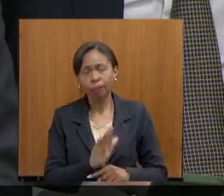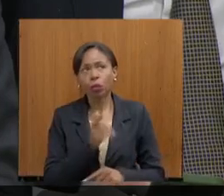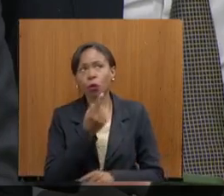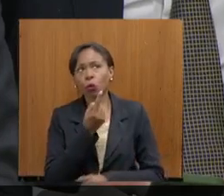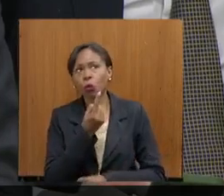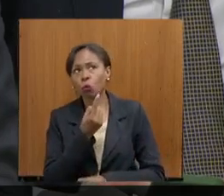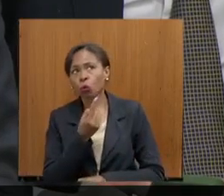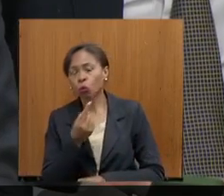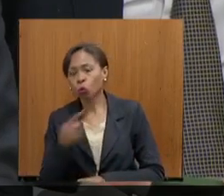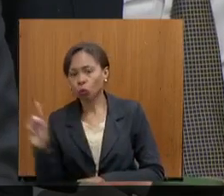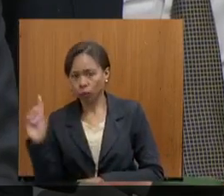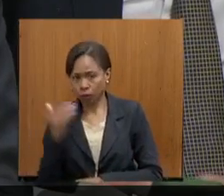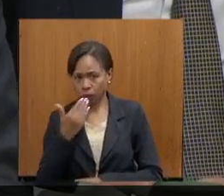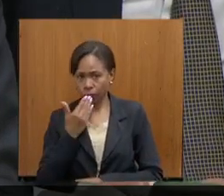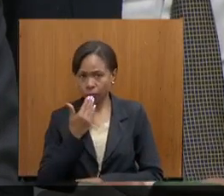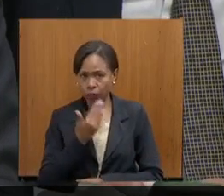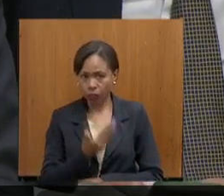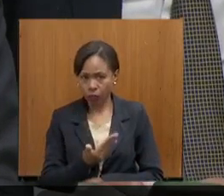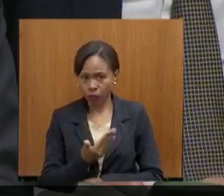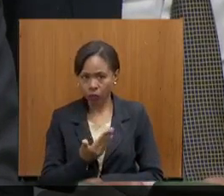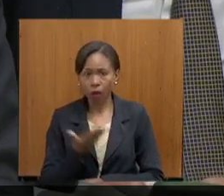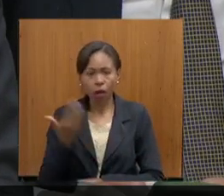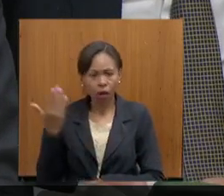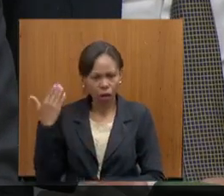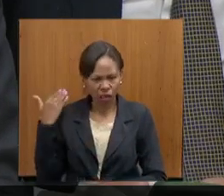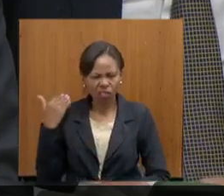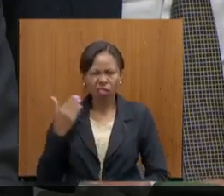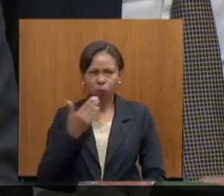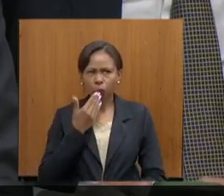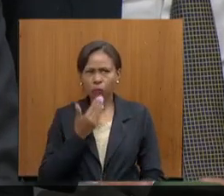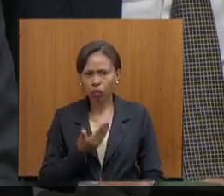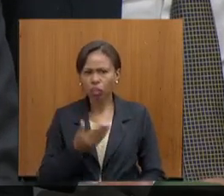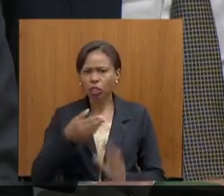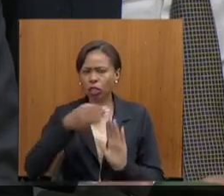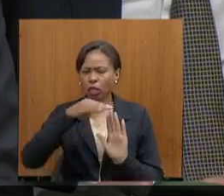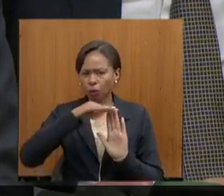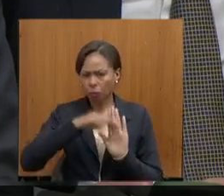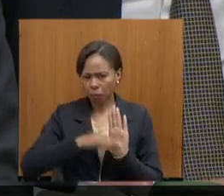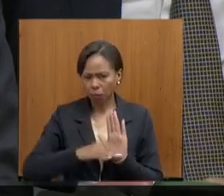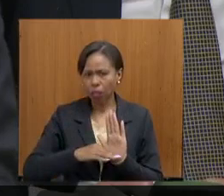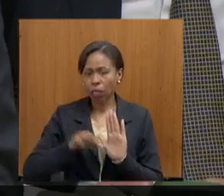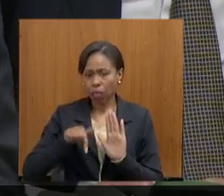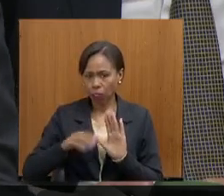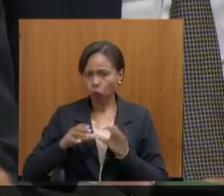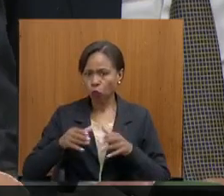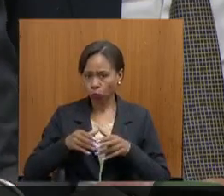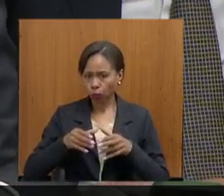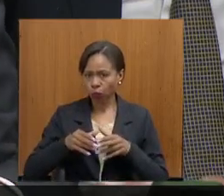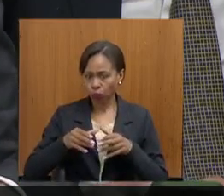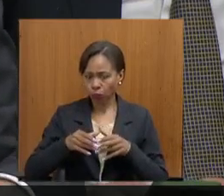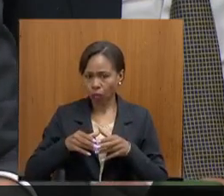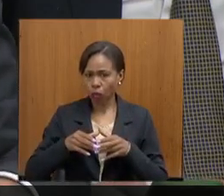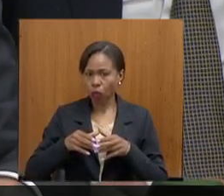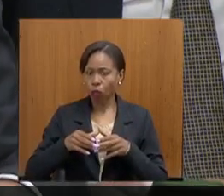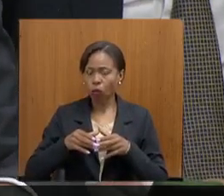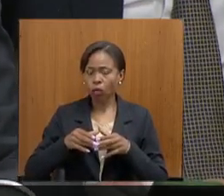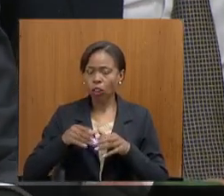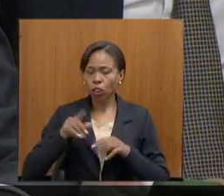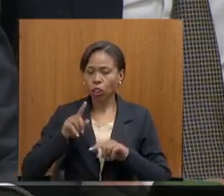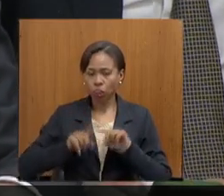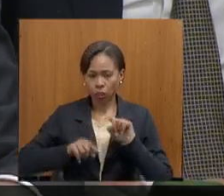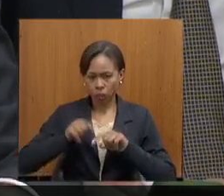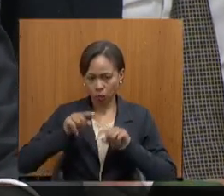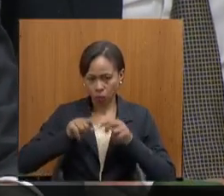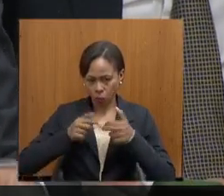aí Que Nós já tínhamos feitos também através de requerimento para vez a comissão de recursos hídricos